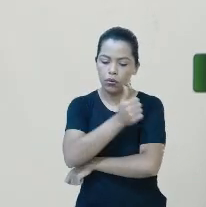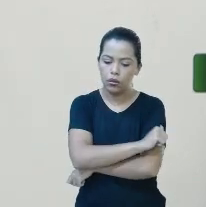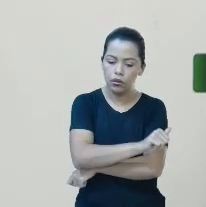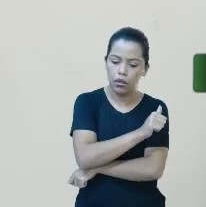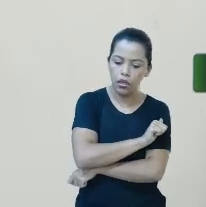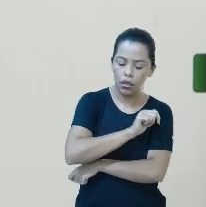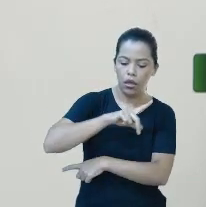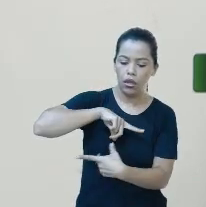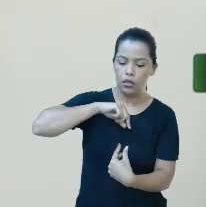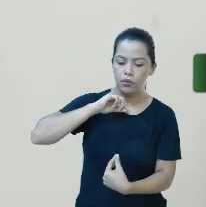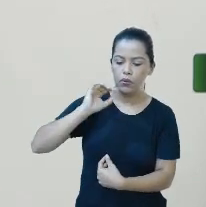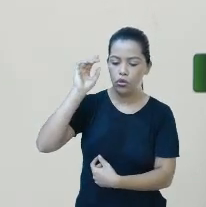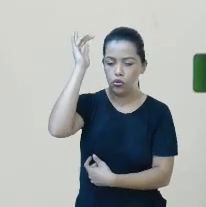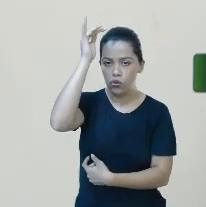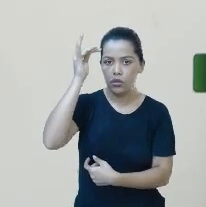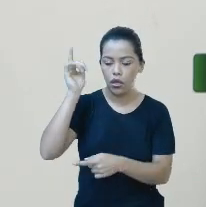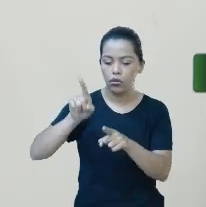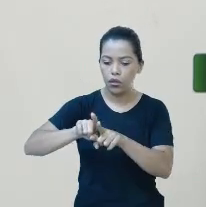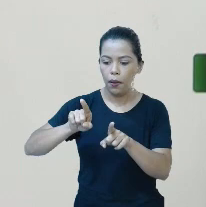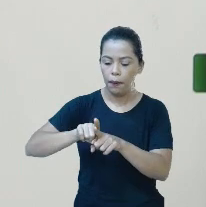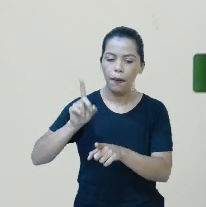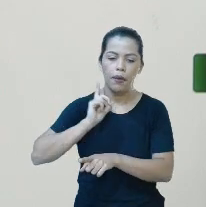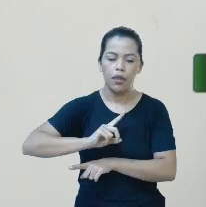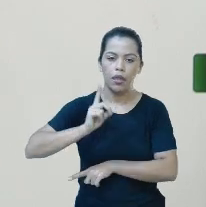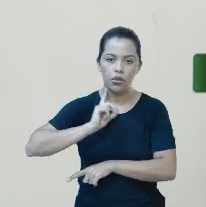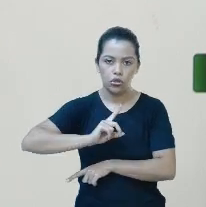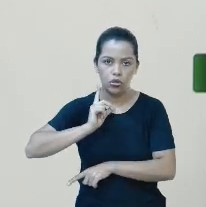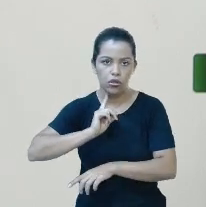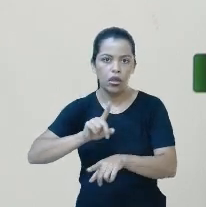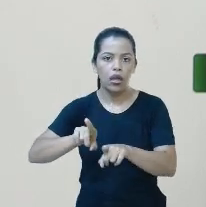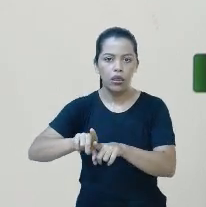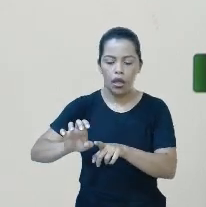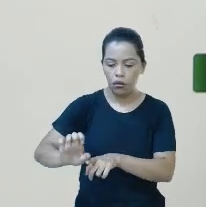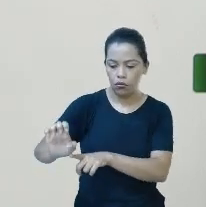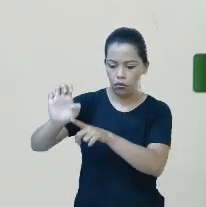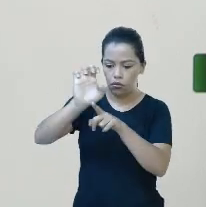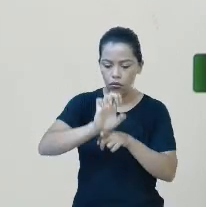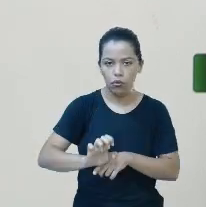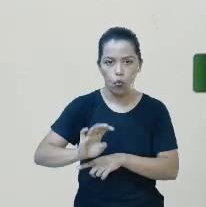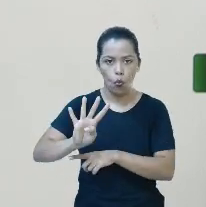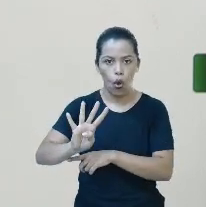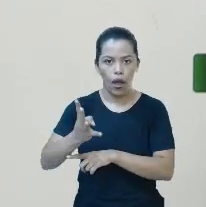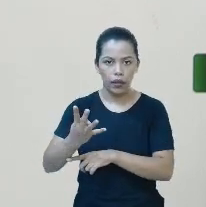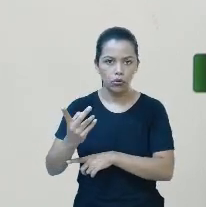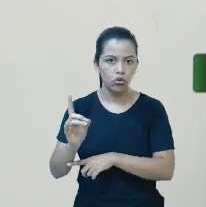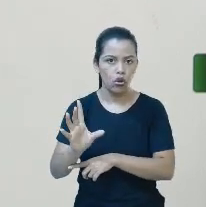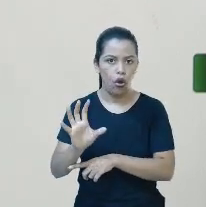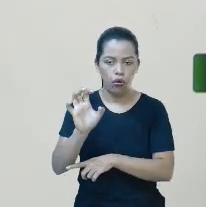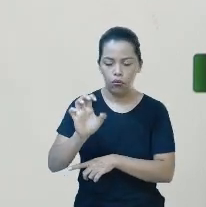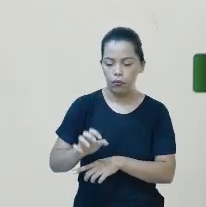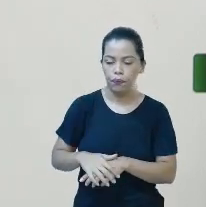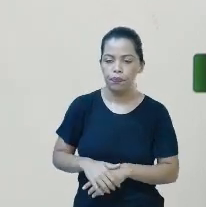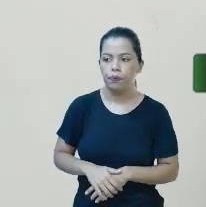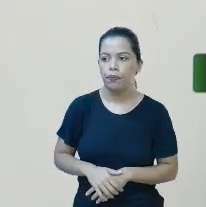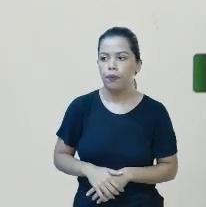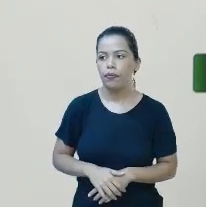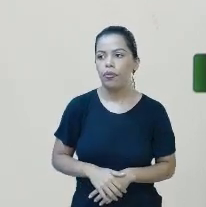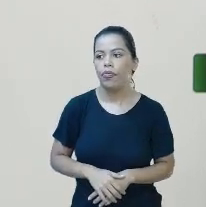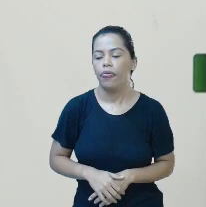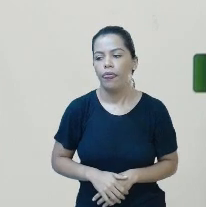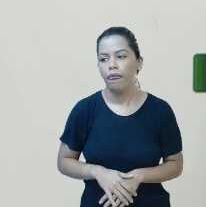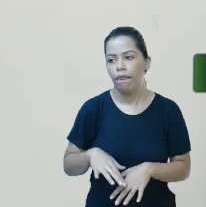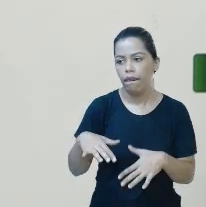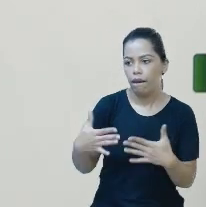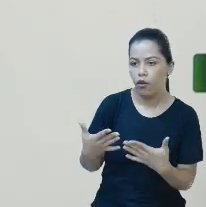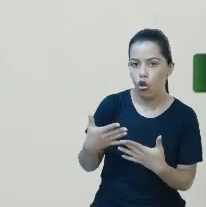Espírito Santo e Minas Gerais. É a região Sudeste. Veja que já está descendo. A partir do